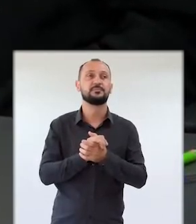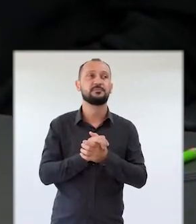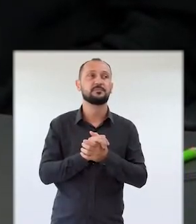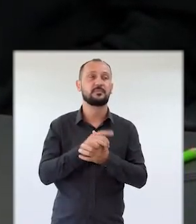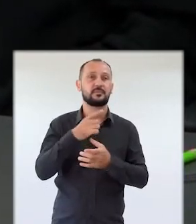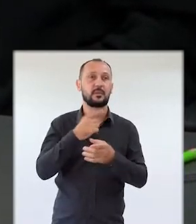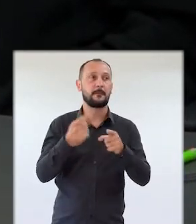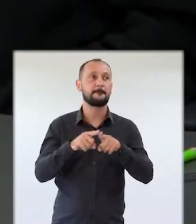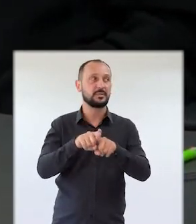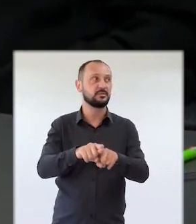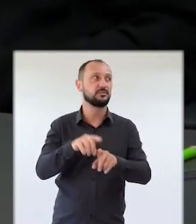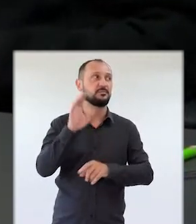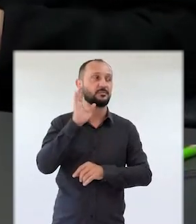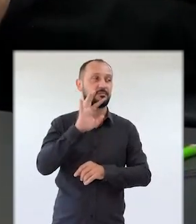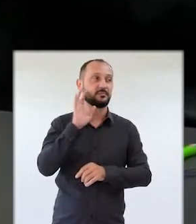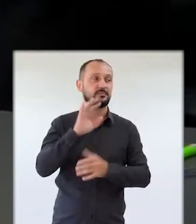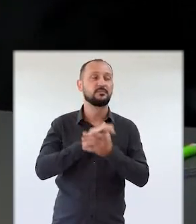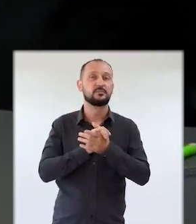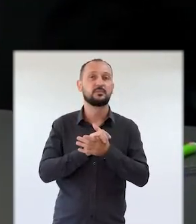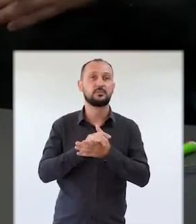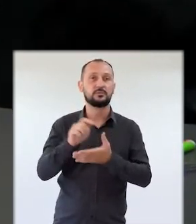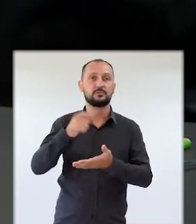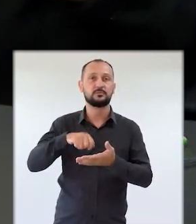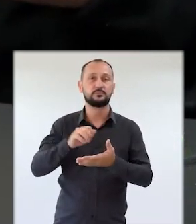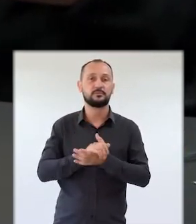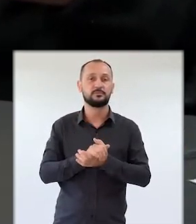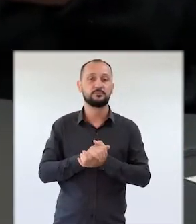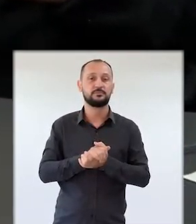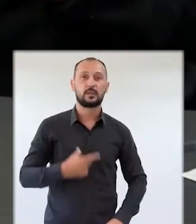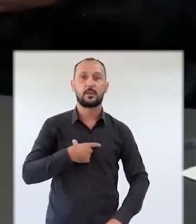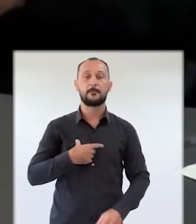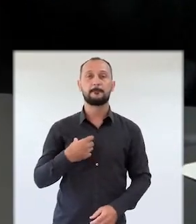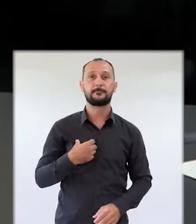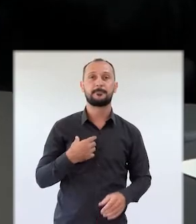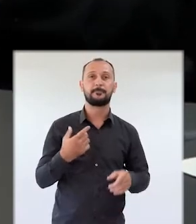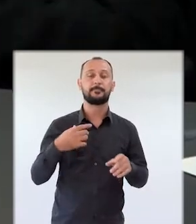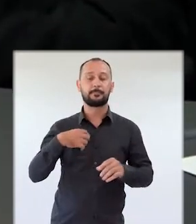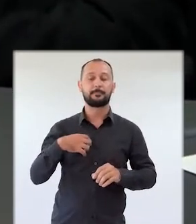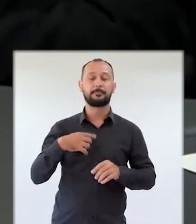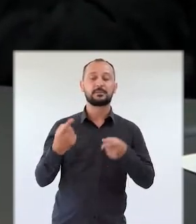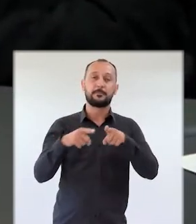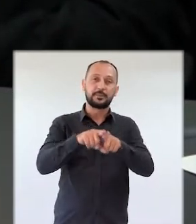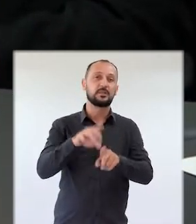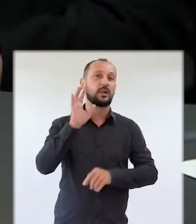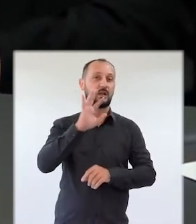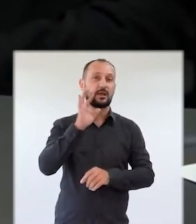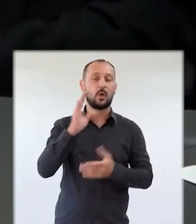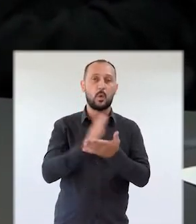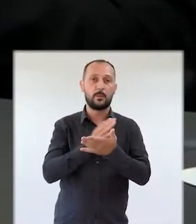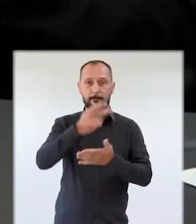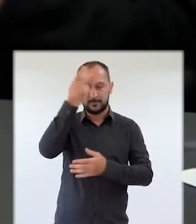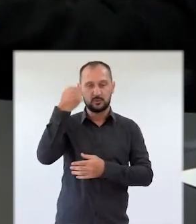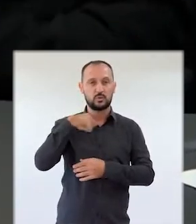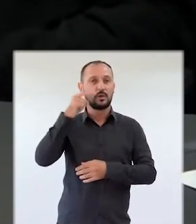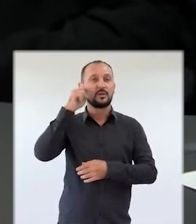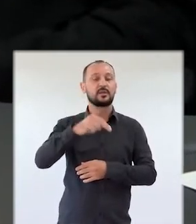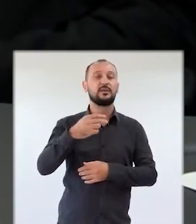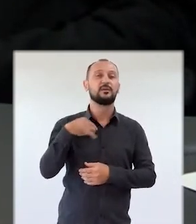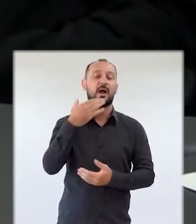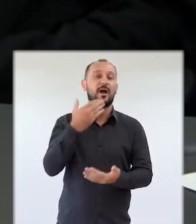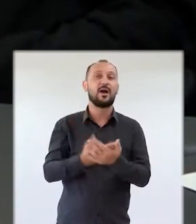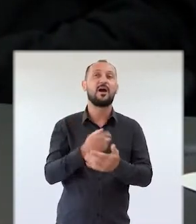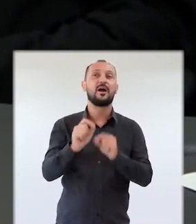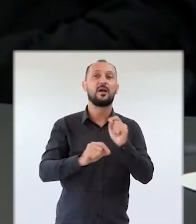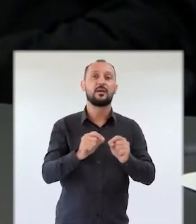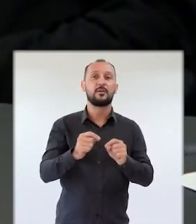universo da literatura, você tem umas parcerias bem legais, né? Com escritores bacanas. E uma que me chamou muita